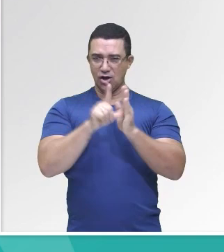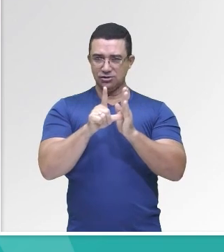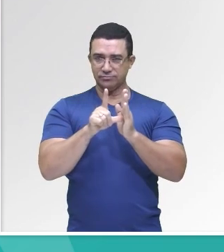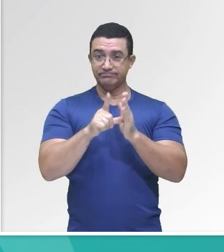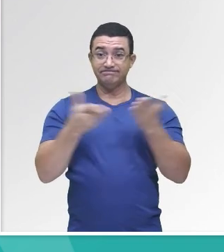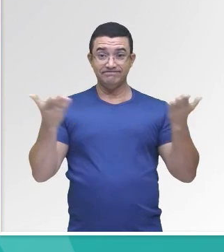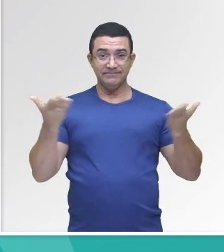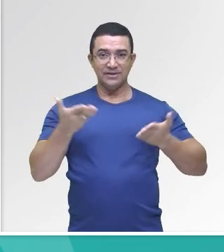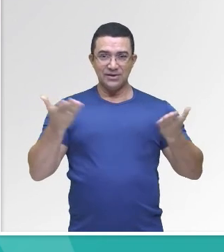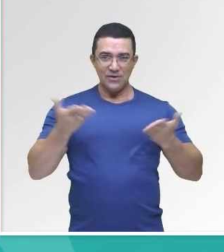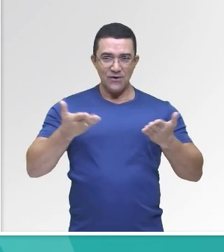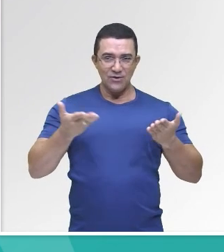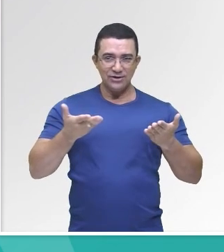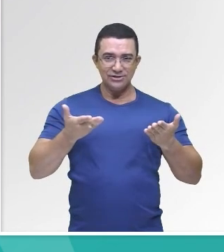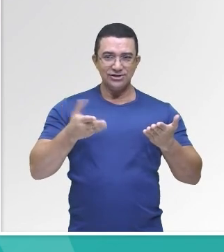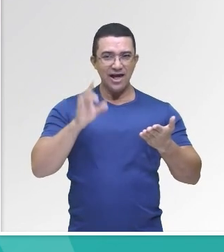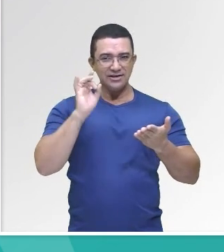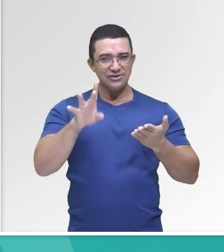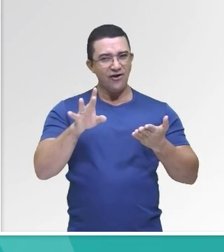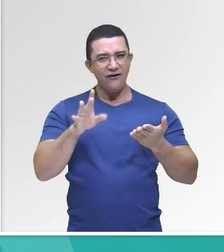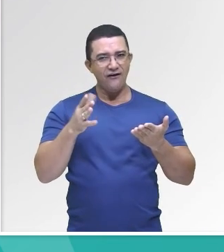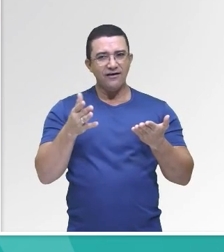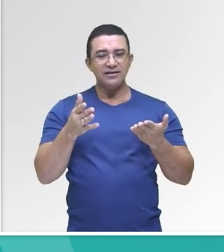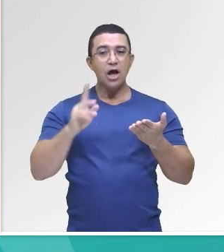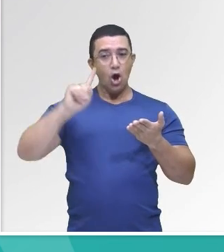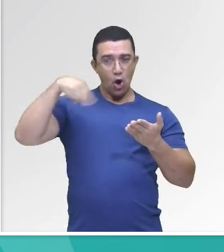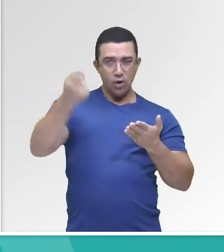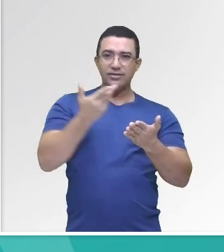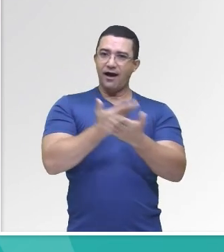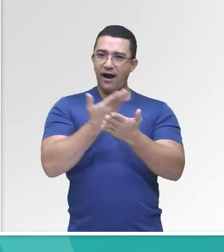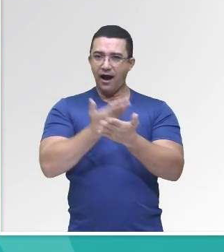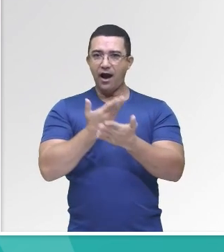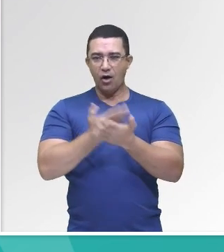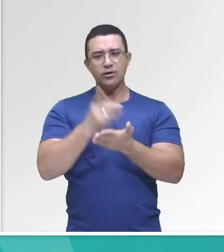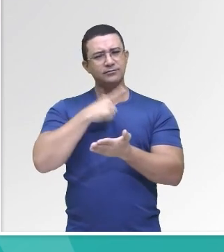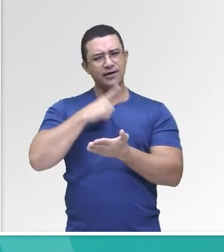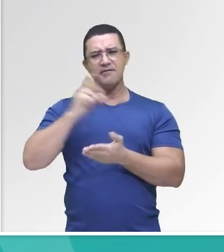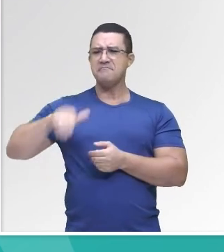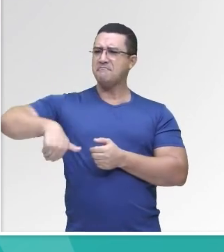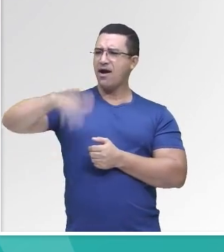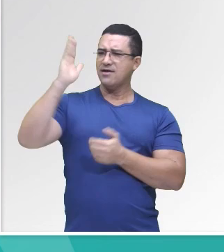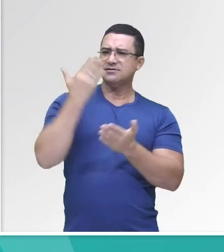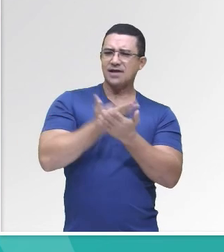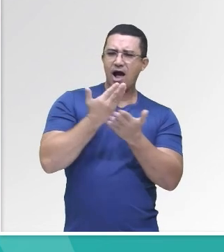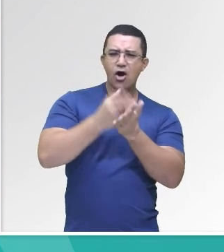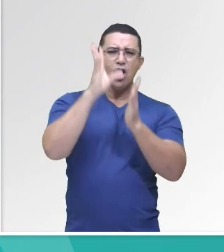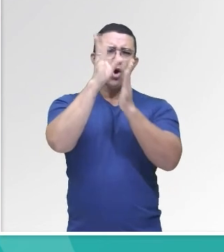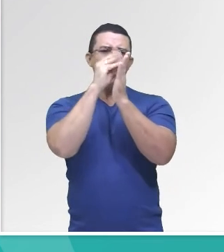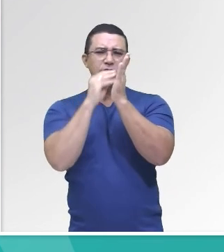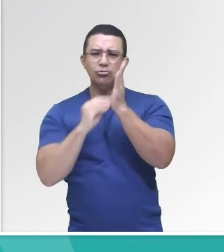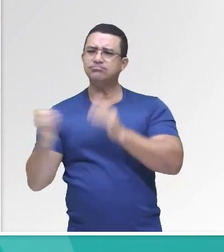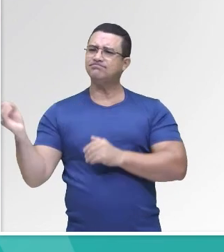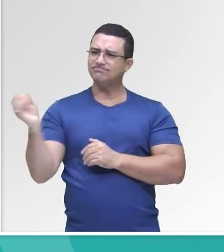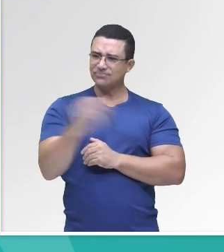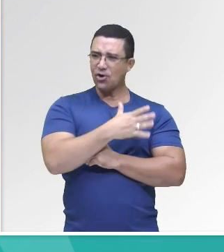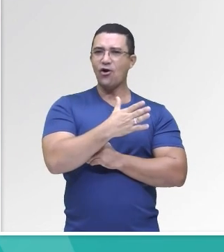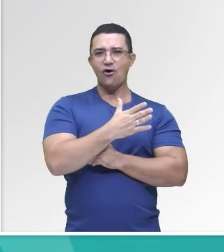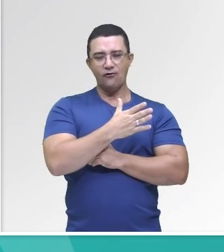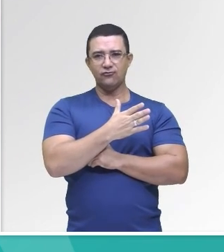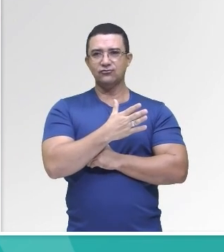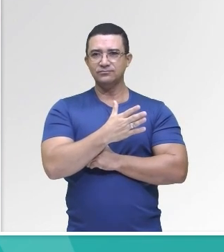por hoje é isso. Na próxima aula teremos muito mais, muitos conteúdos